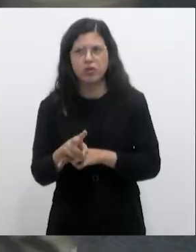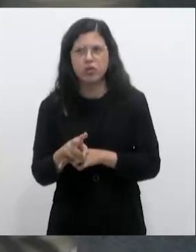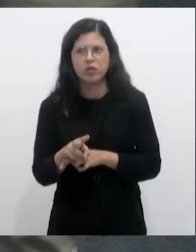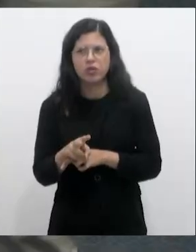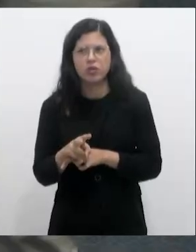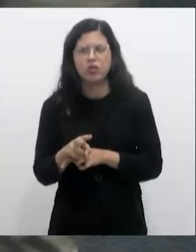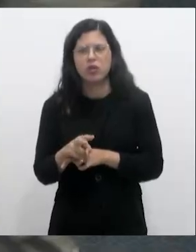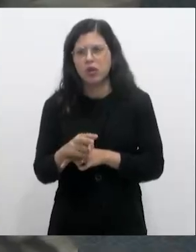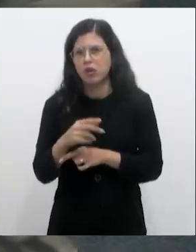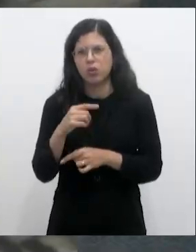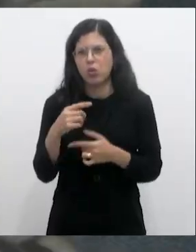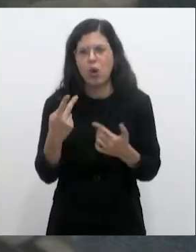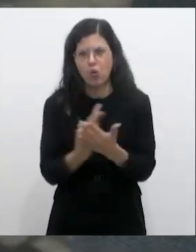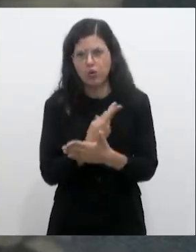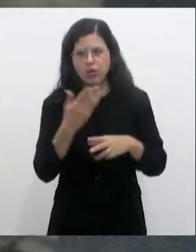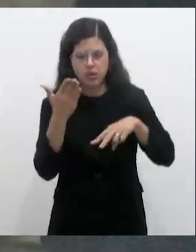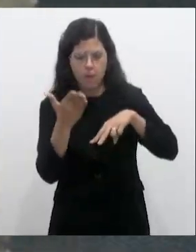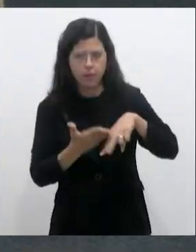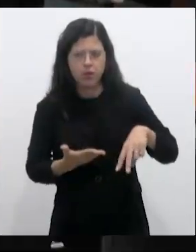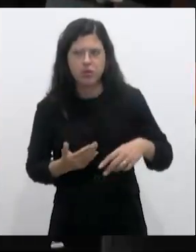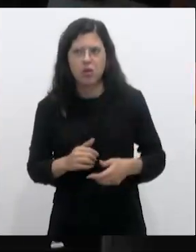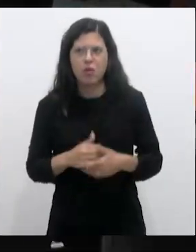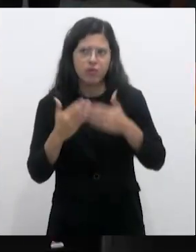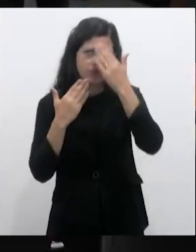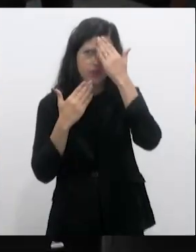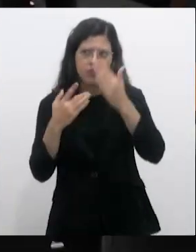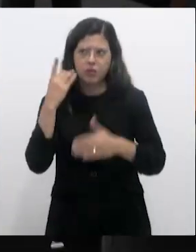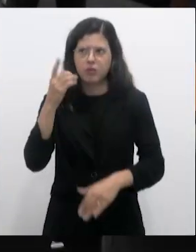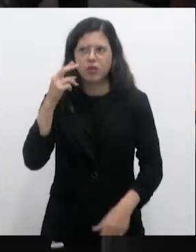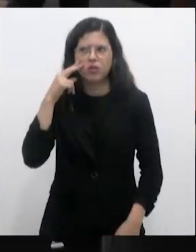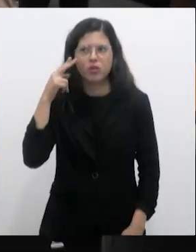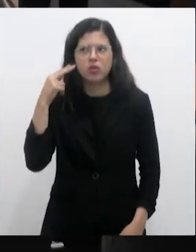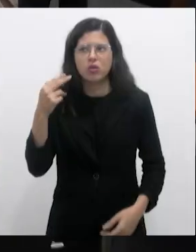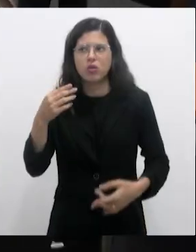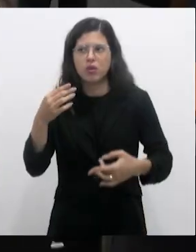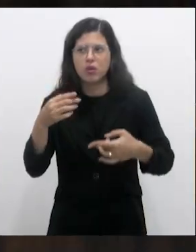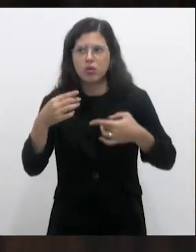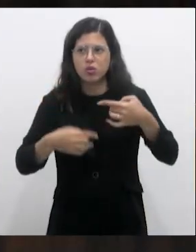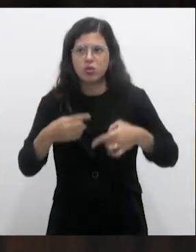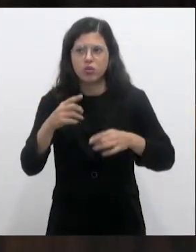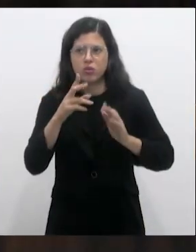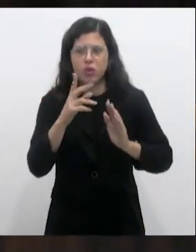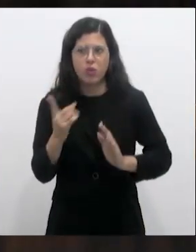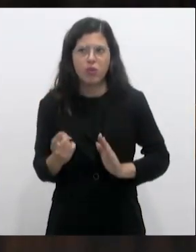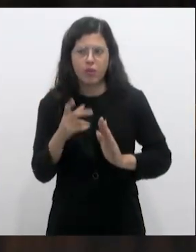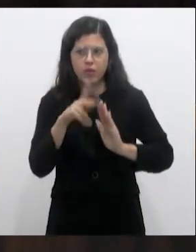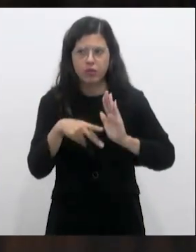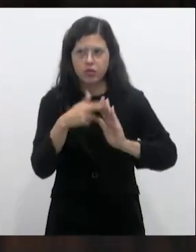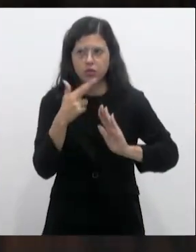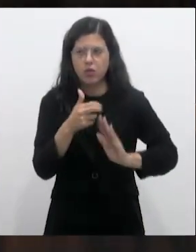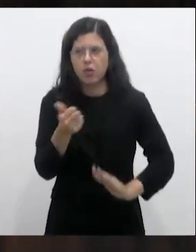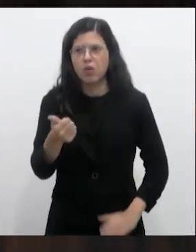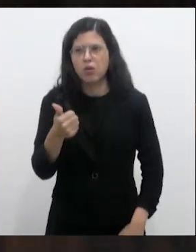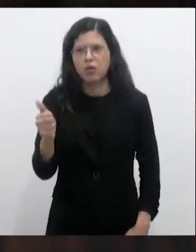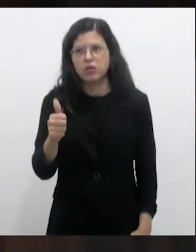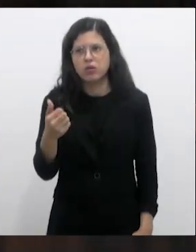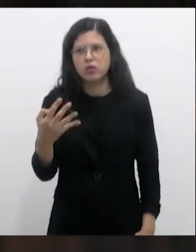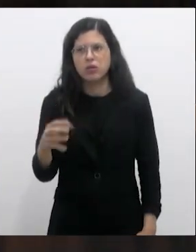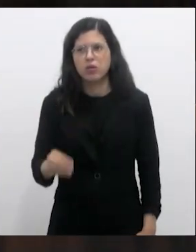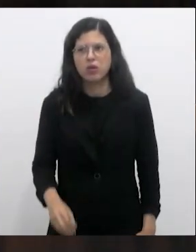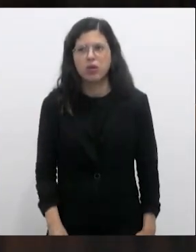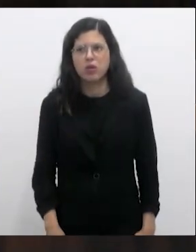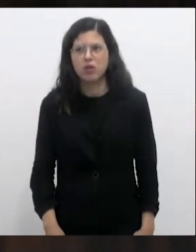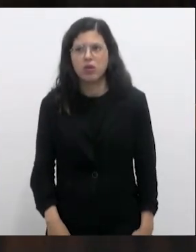da amputação. Muito obrigada. Obrigado, deputado Tia Ju. Em discussão única, projeto de resolução número 1140/2024. Presidente, para a discussão